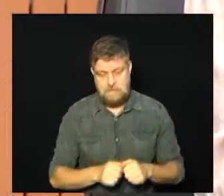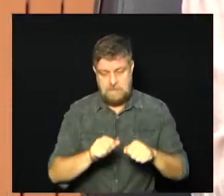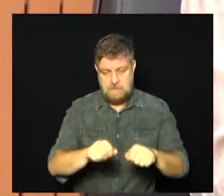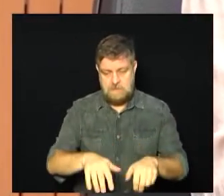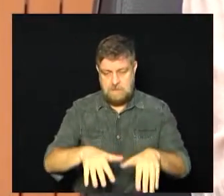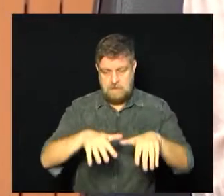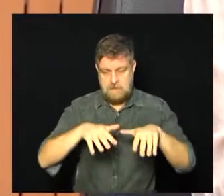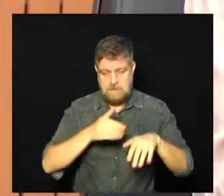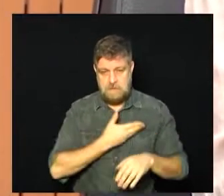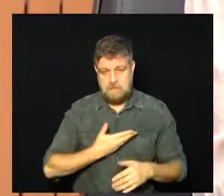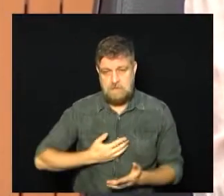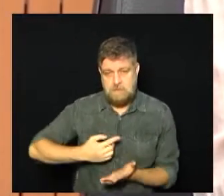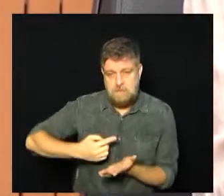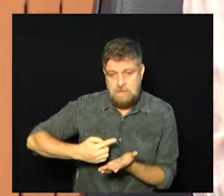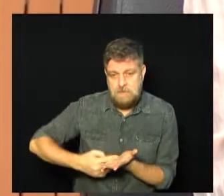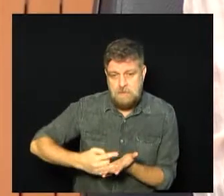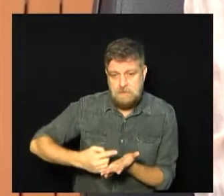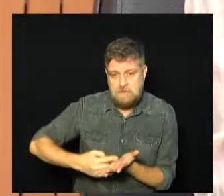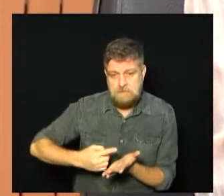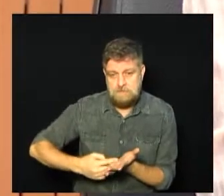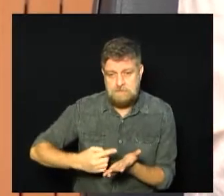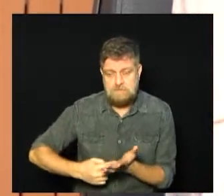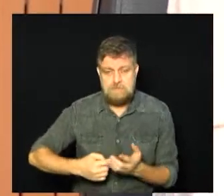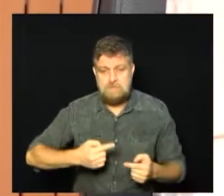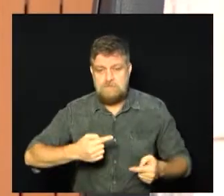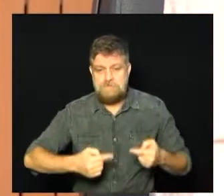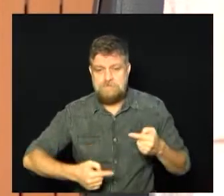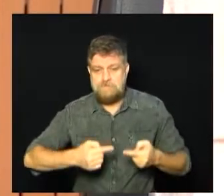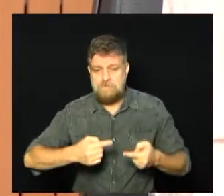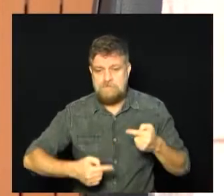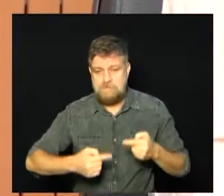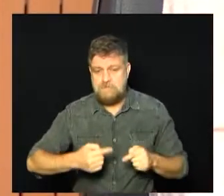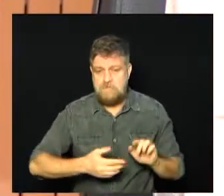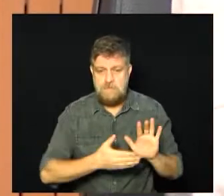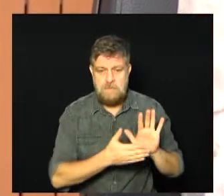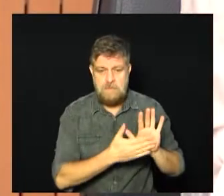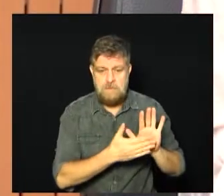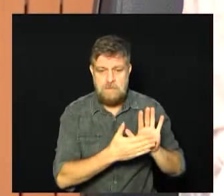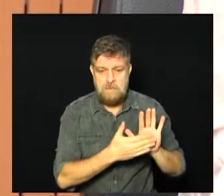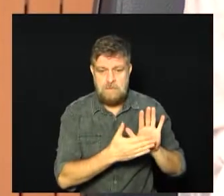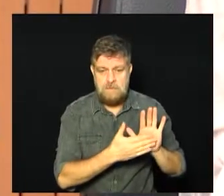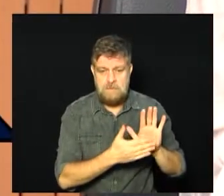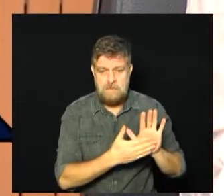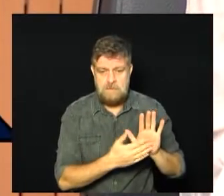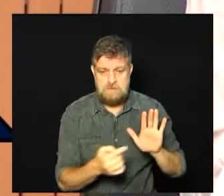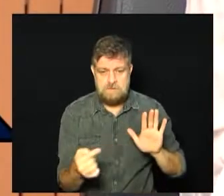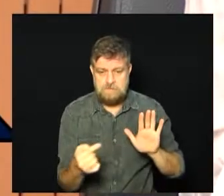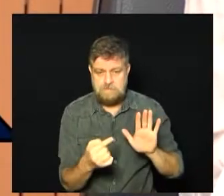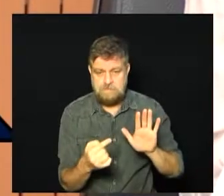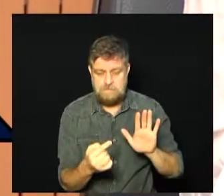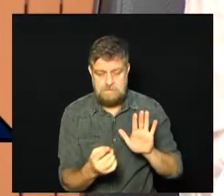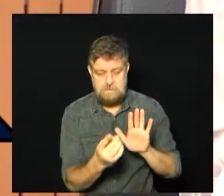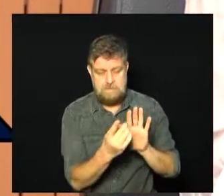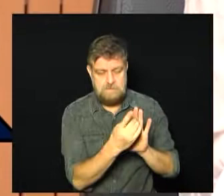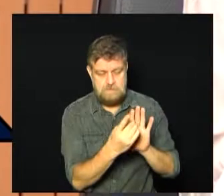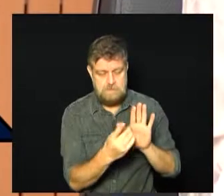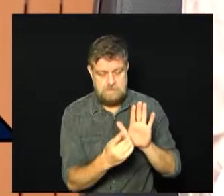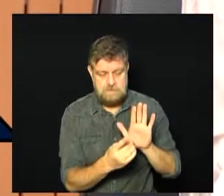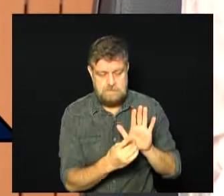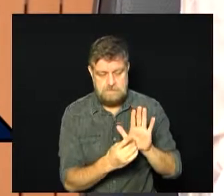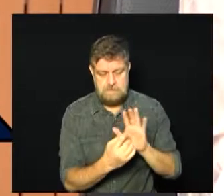marcada para discutir, propostas de alteração do Decreto